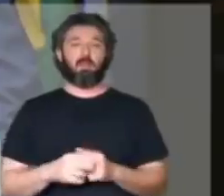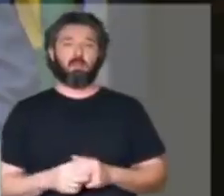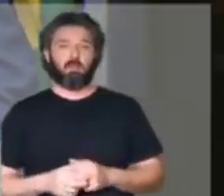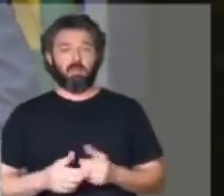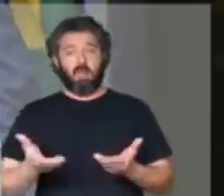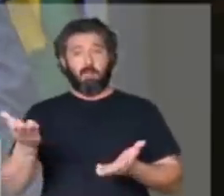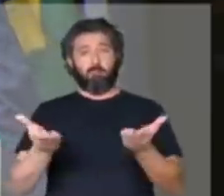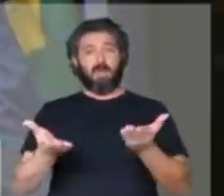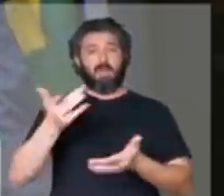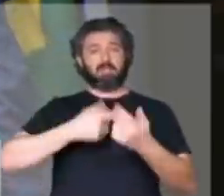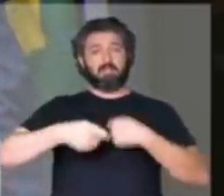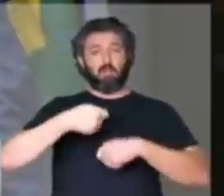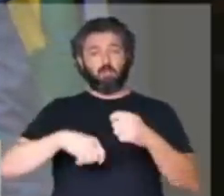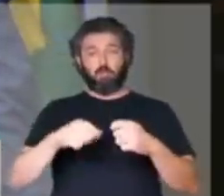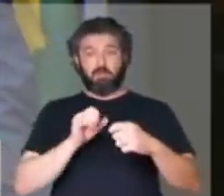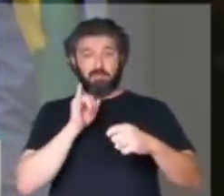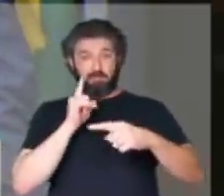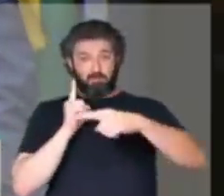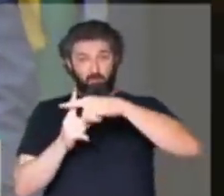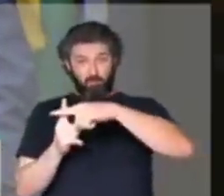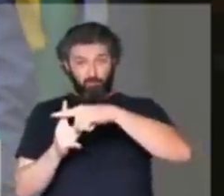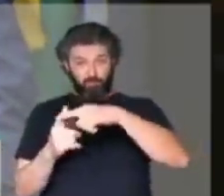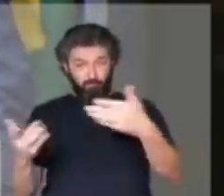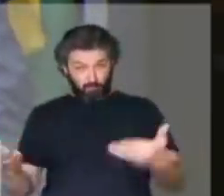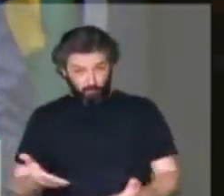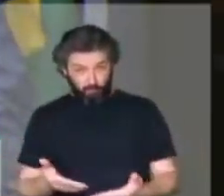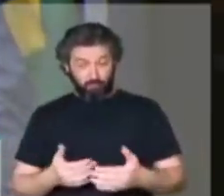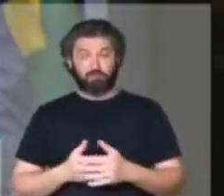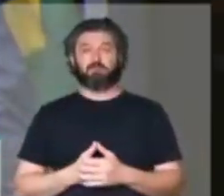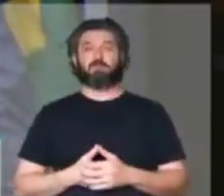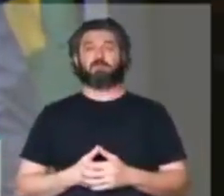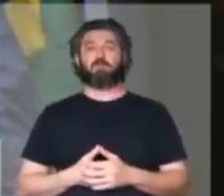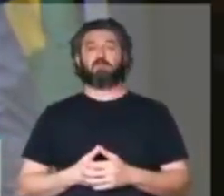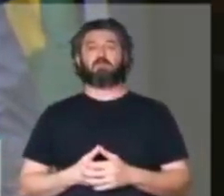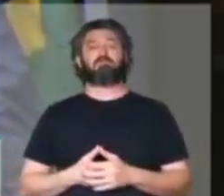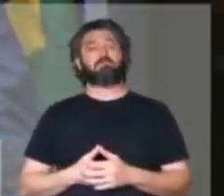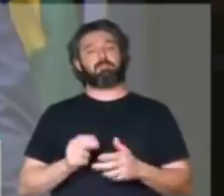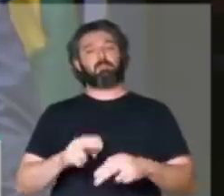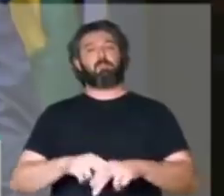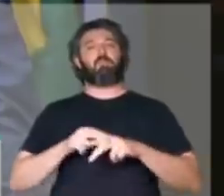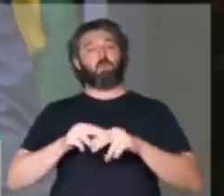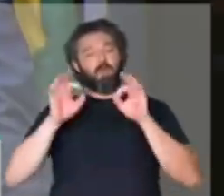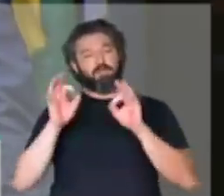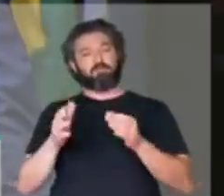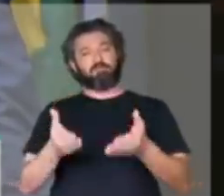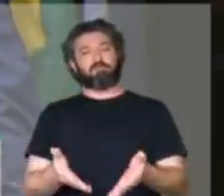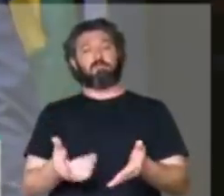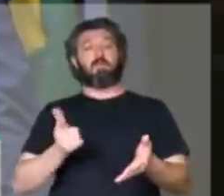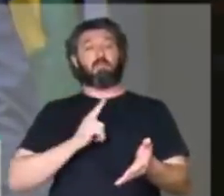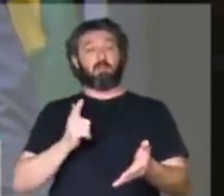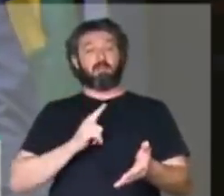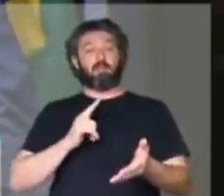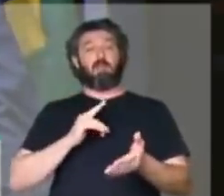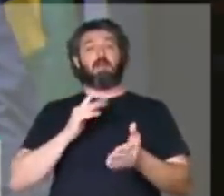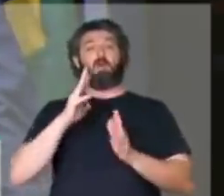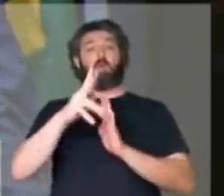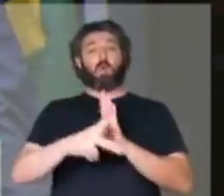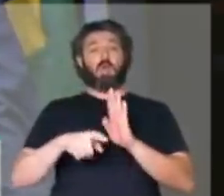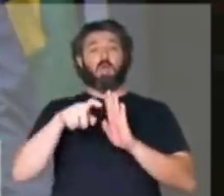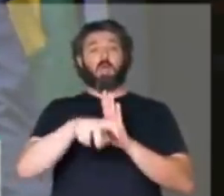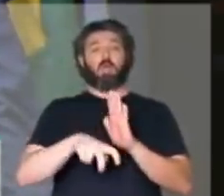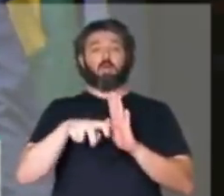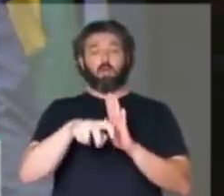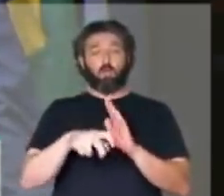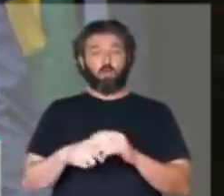a balança comercial brasileira positiva hoje é positiva justamente porque nós temos